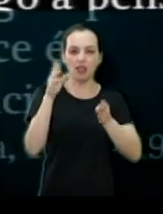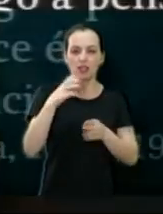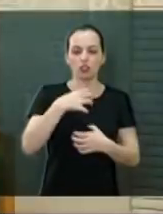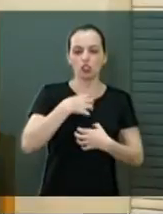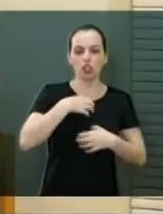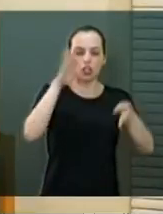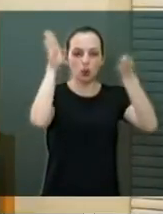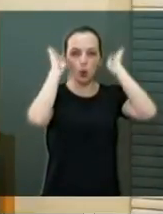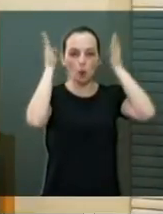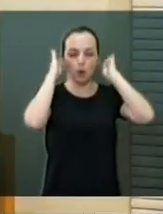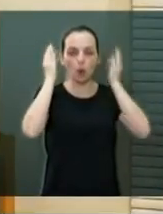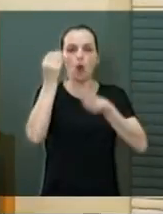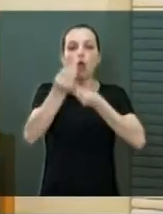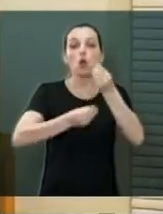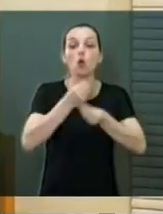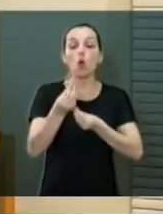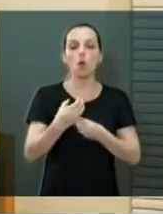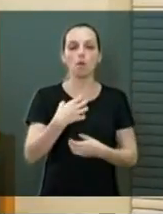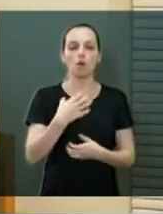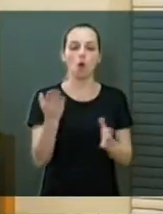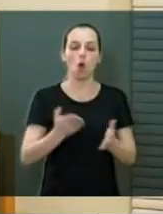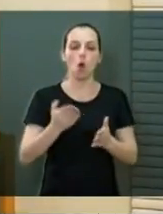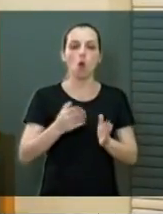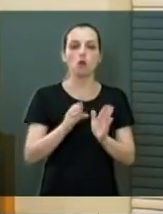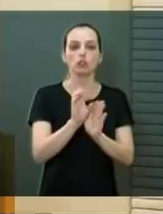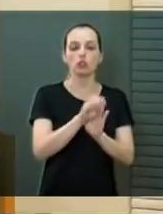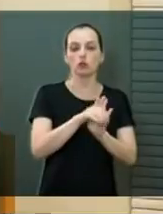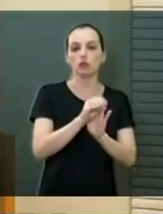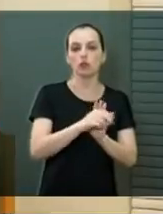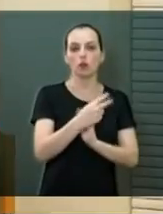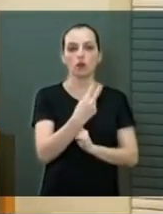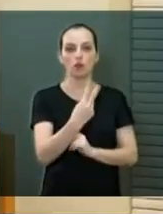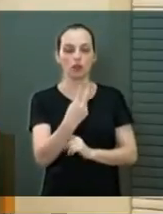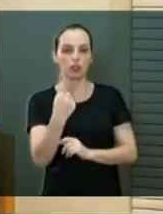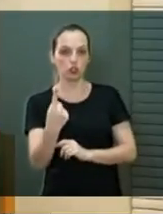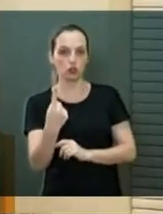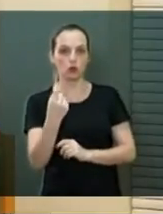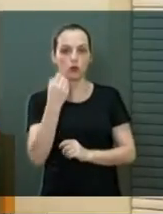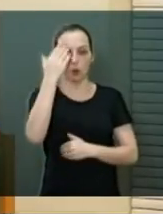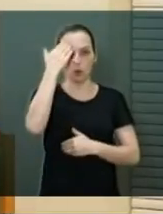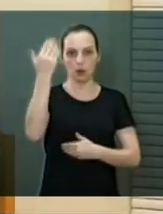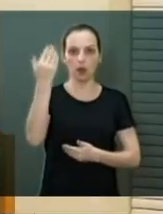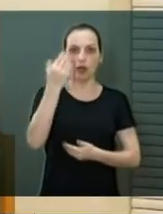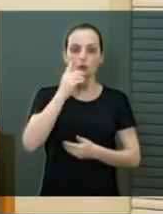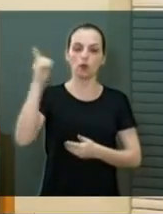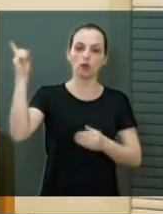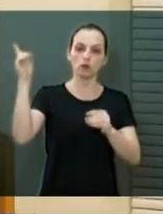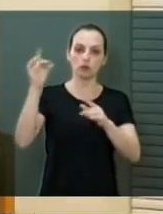no século XXI? Fica aí para a nossa reflexão. Muito obrigado, boa noite, que Deus nos abençoe.